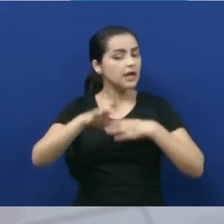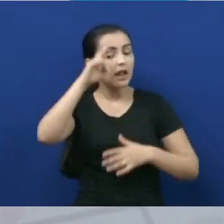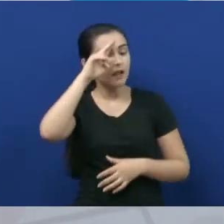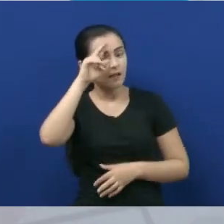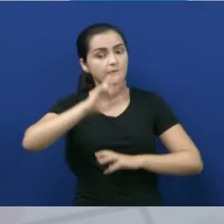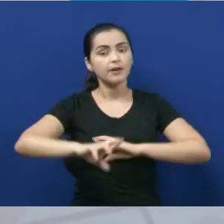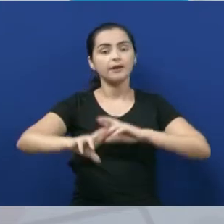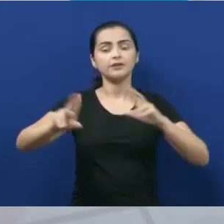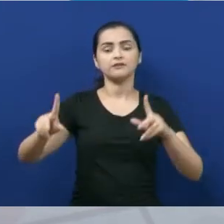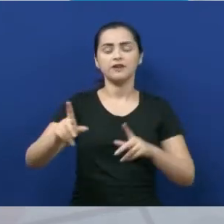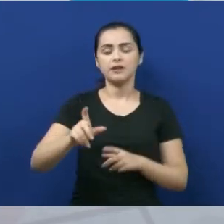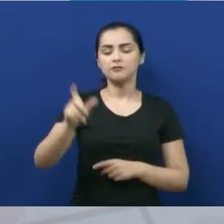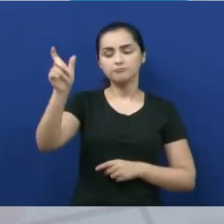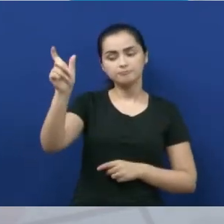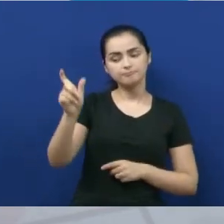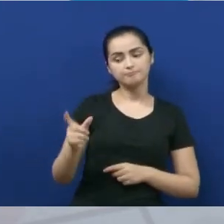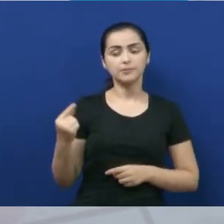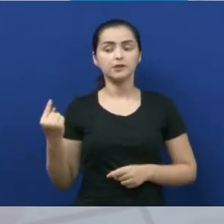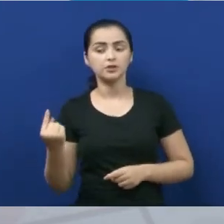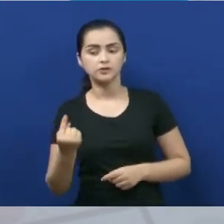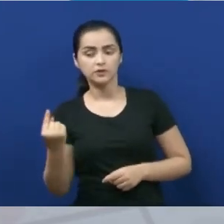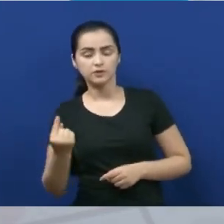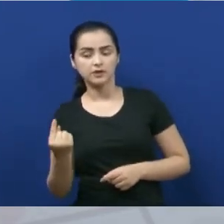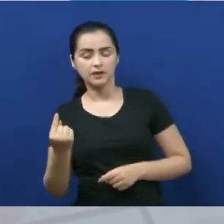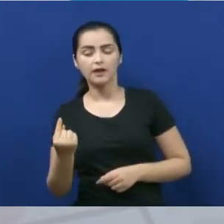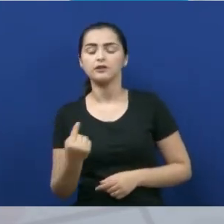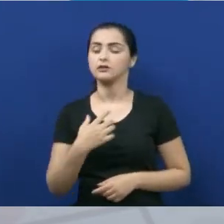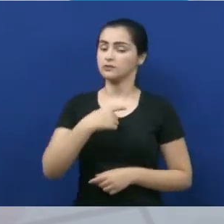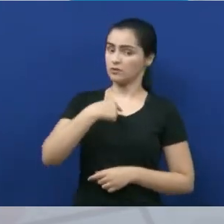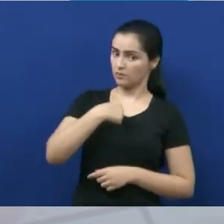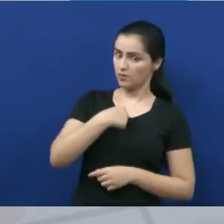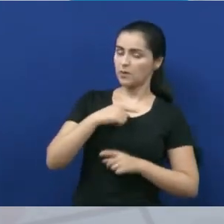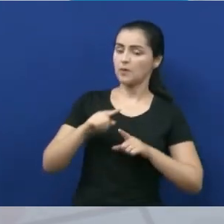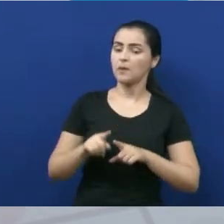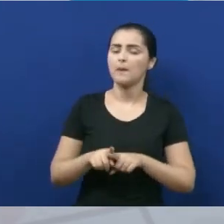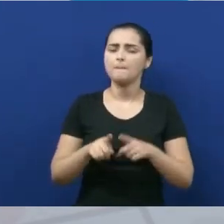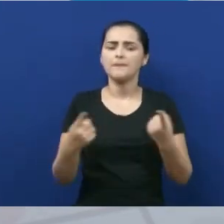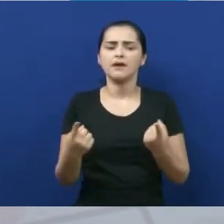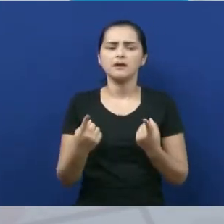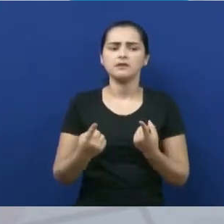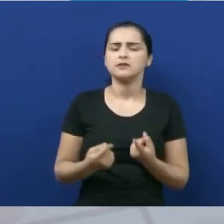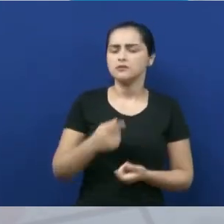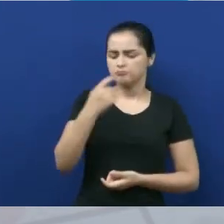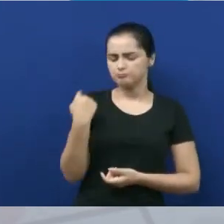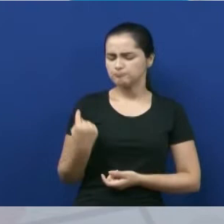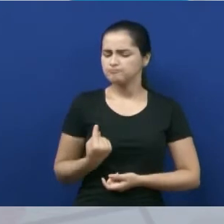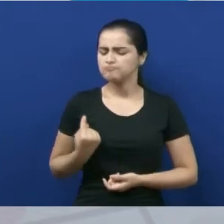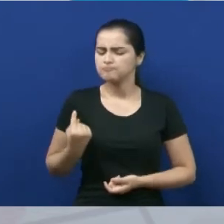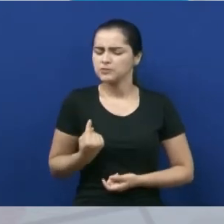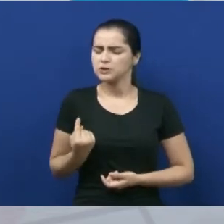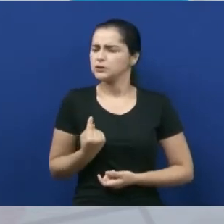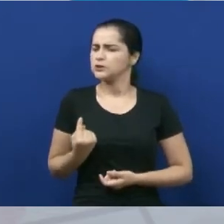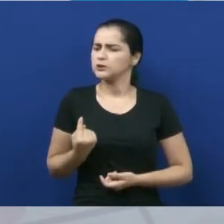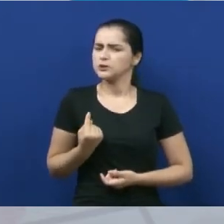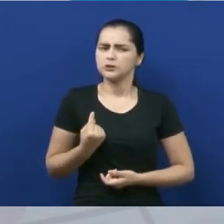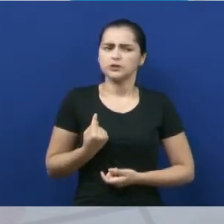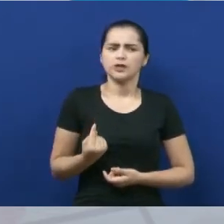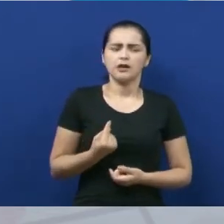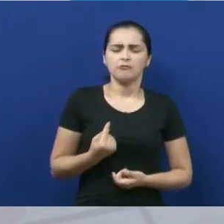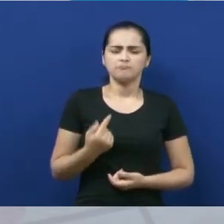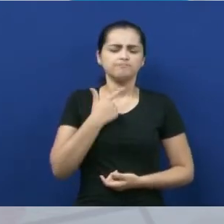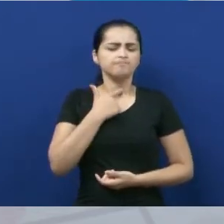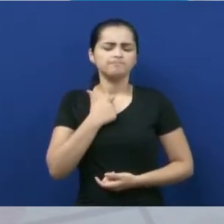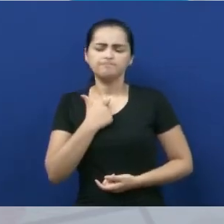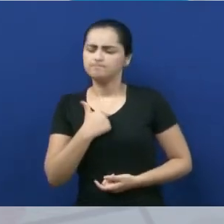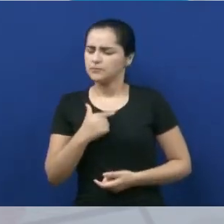individualidade a questão da subjetividade que sou eu para o individualismo o individualismo seria um exagero da